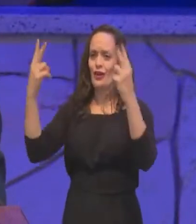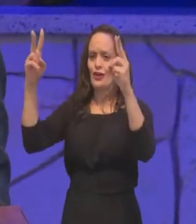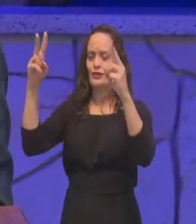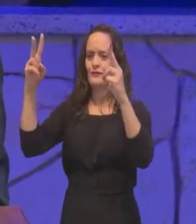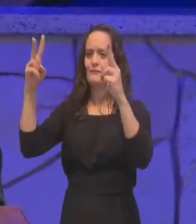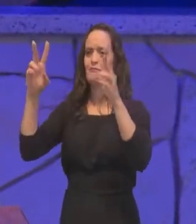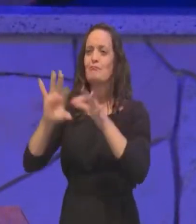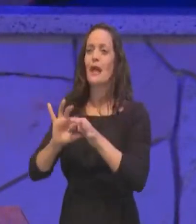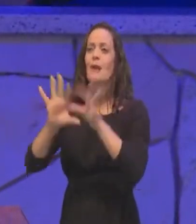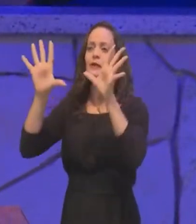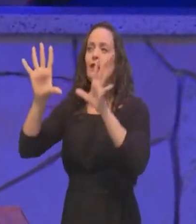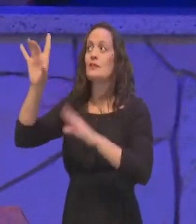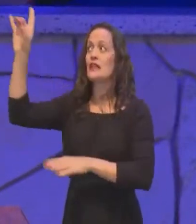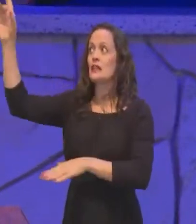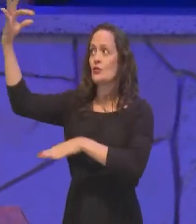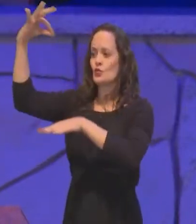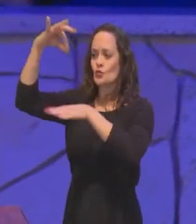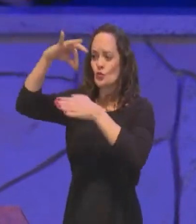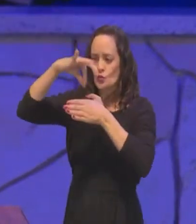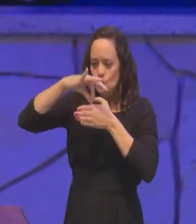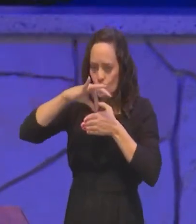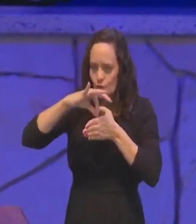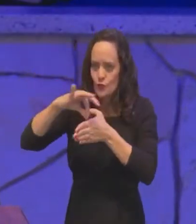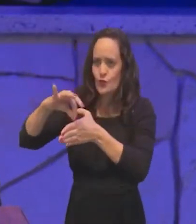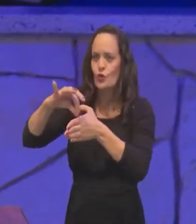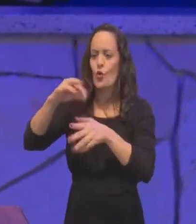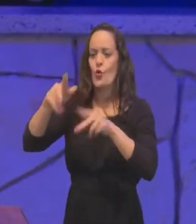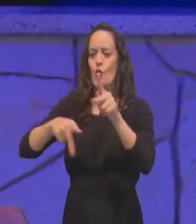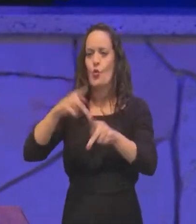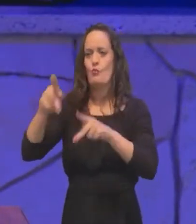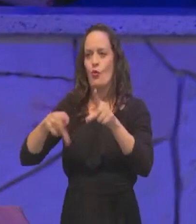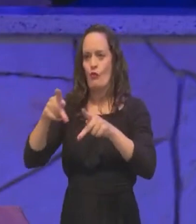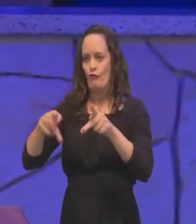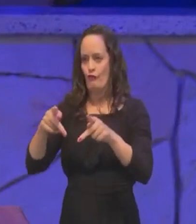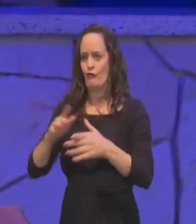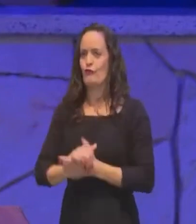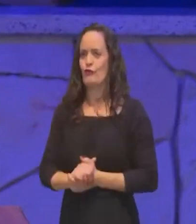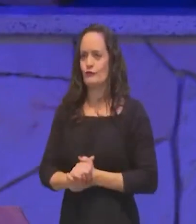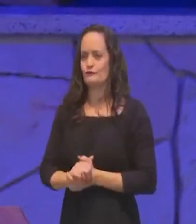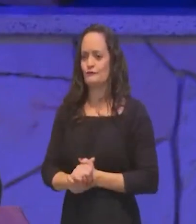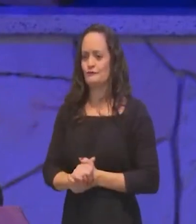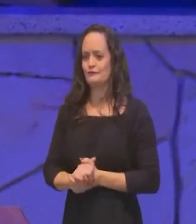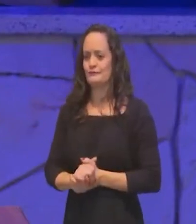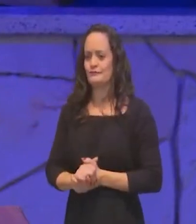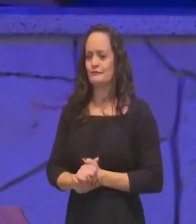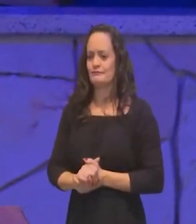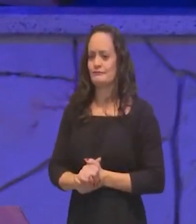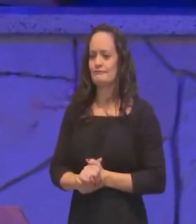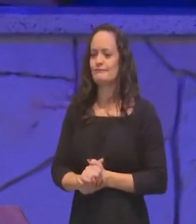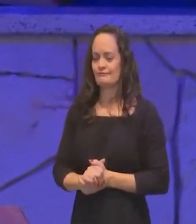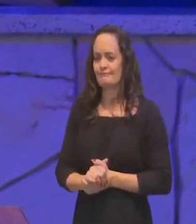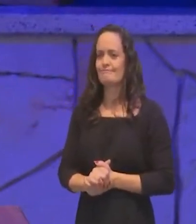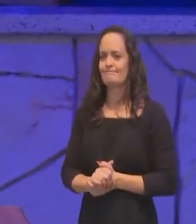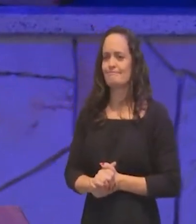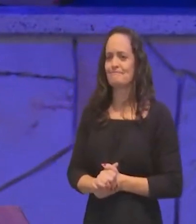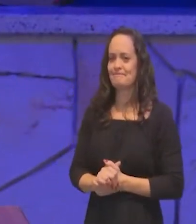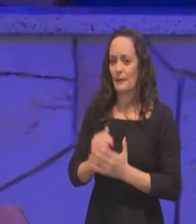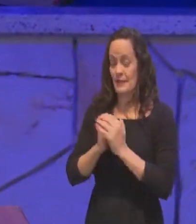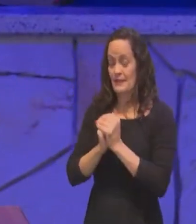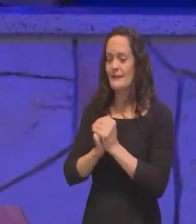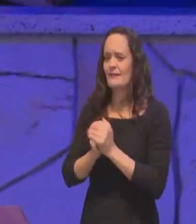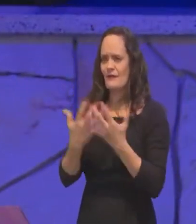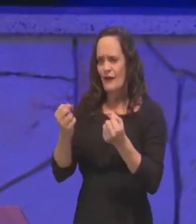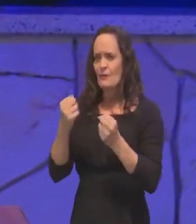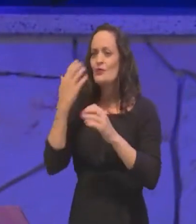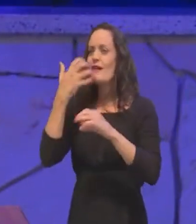Cristo conduza o seu povo através do Espírito Santo. Que lindo, maravilhoso é esse que nós iremos cantar agora, irmãos. Fique